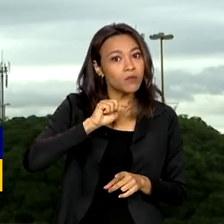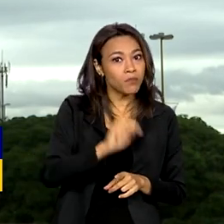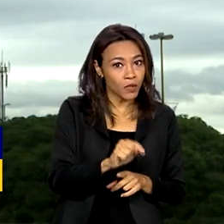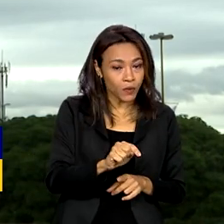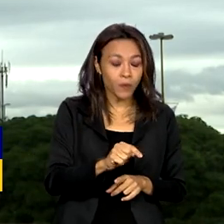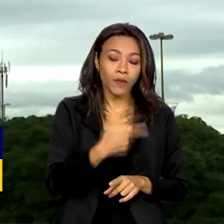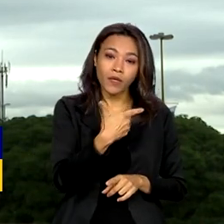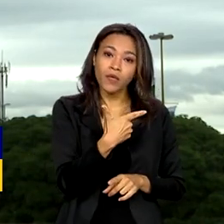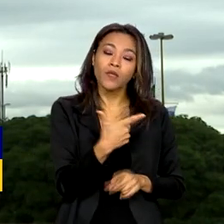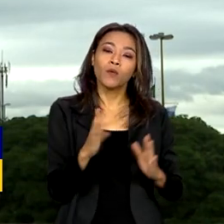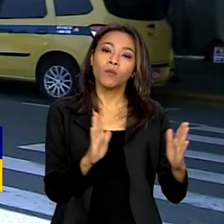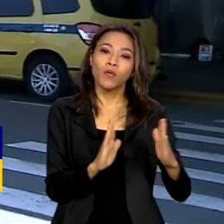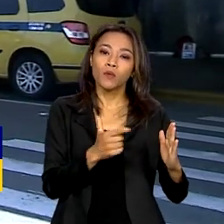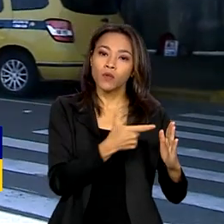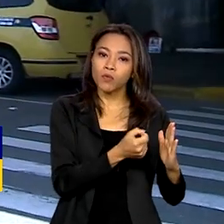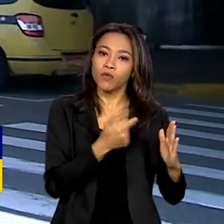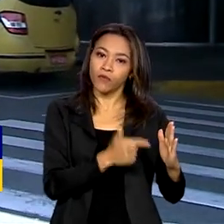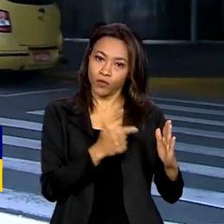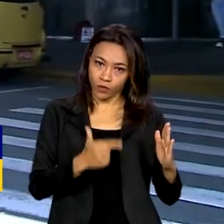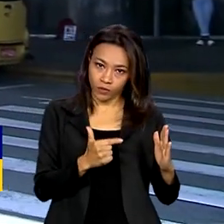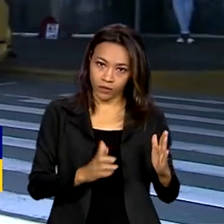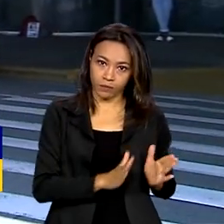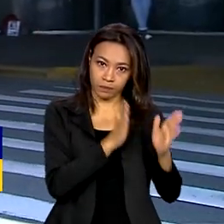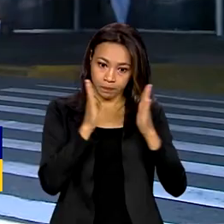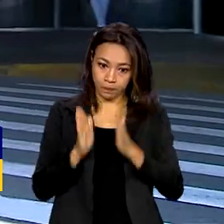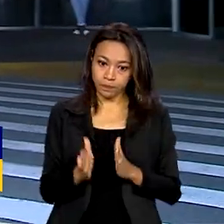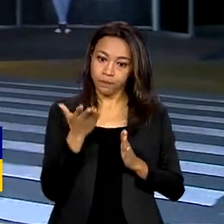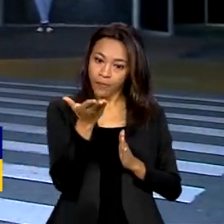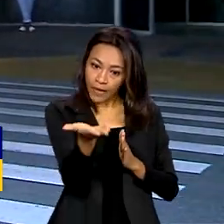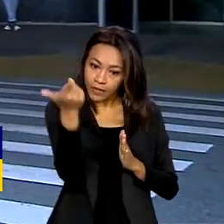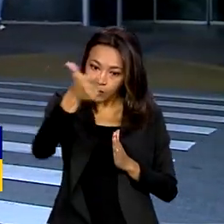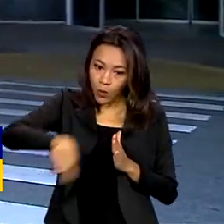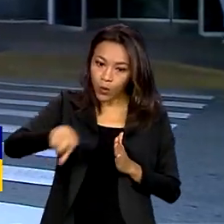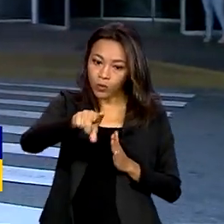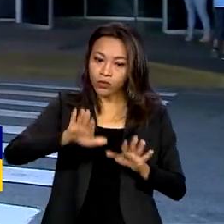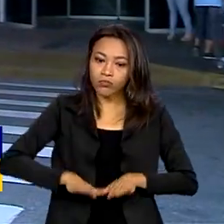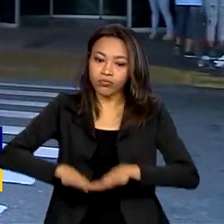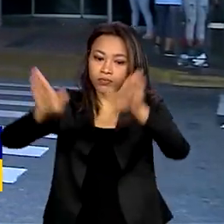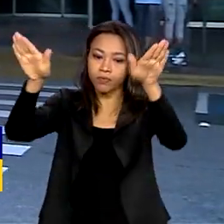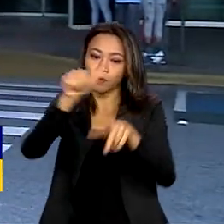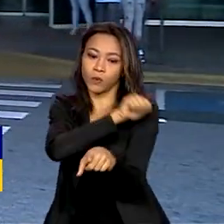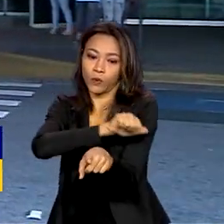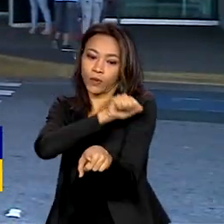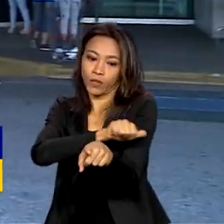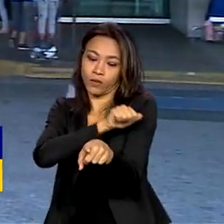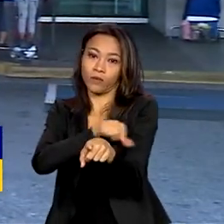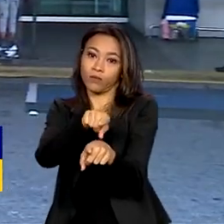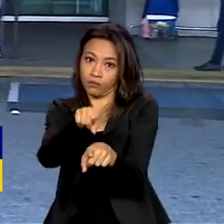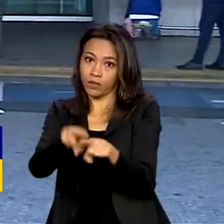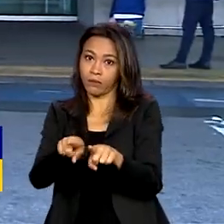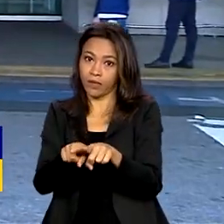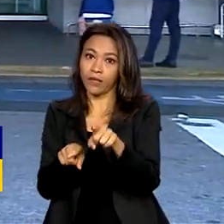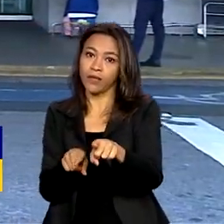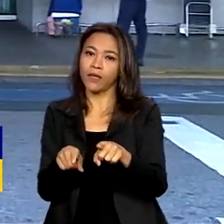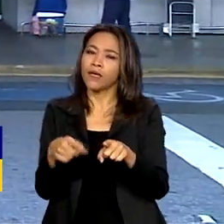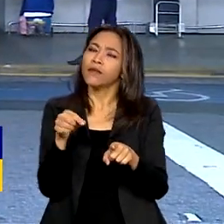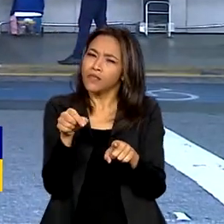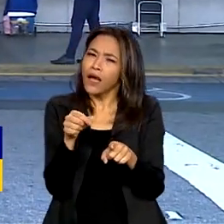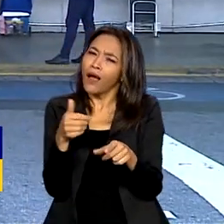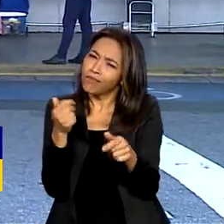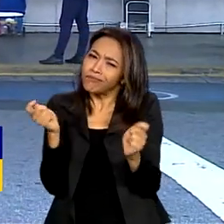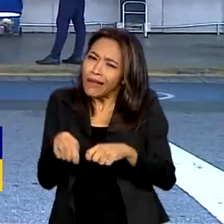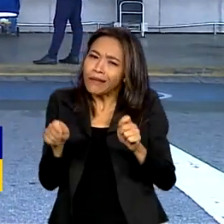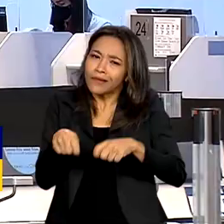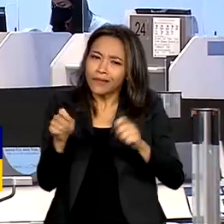em 2022. Por outro lado, o aeroporto Santos Dumont, também no Rio, está operando próximo da